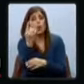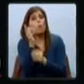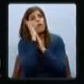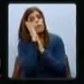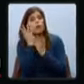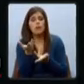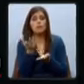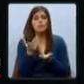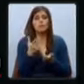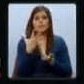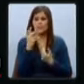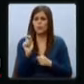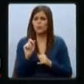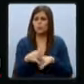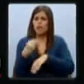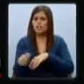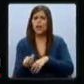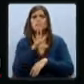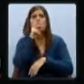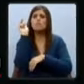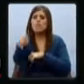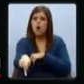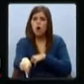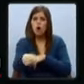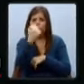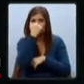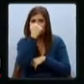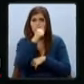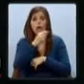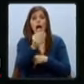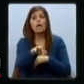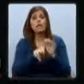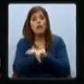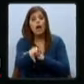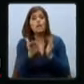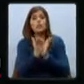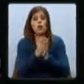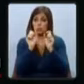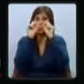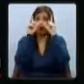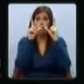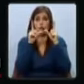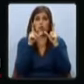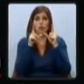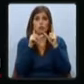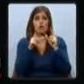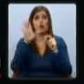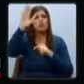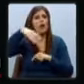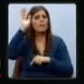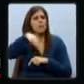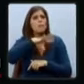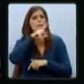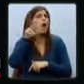a mãe chegou para vir buscar a criança e o que sucedeu é que a criança estava dentro da escola. Acordou com o apelo da mãe e a mãe,